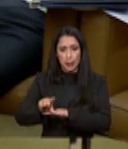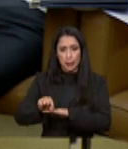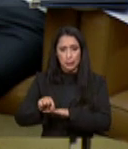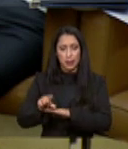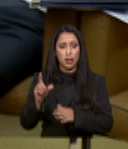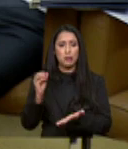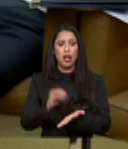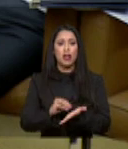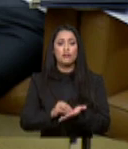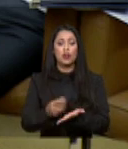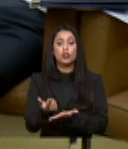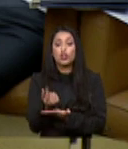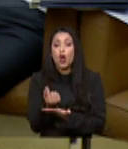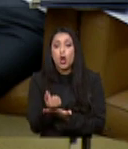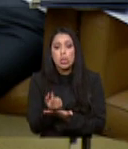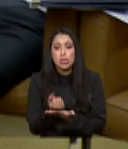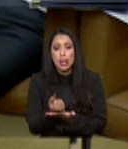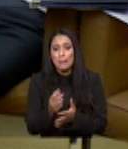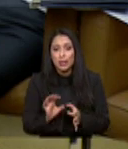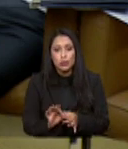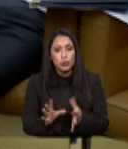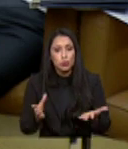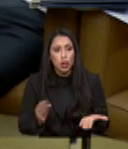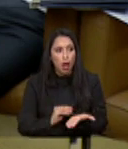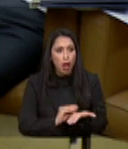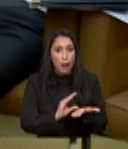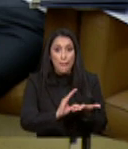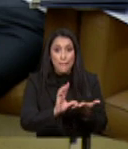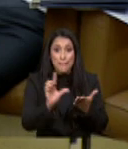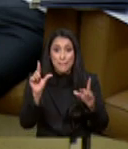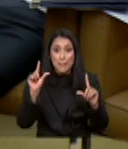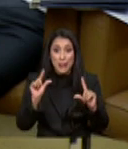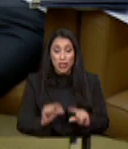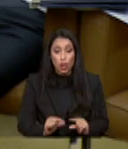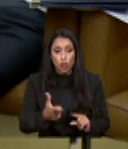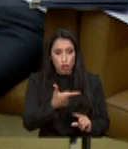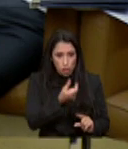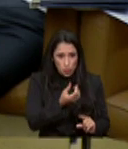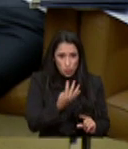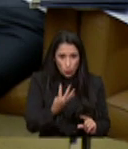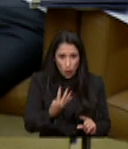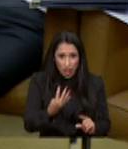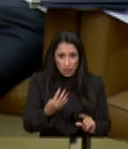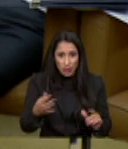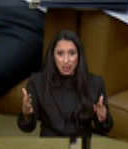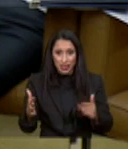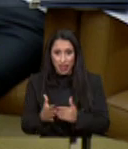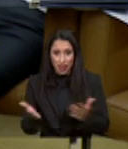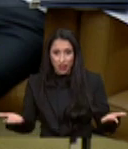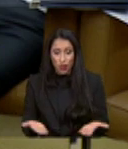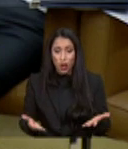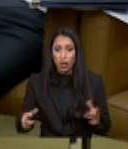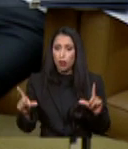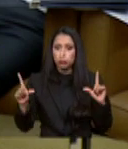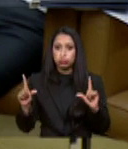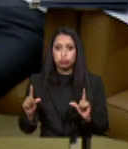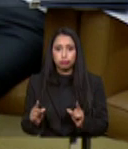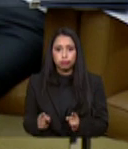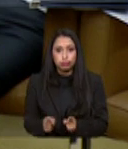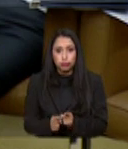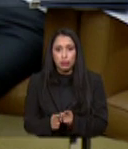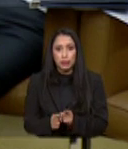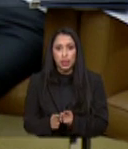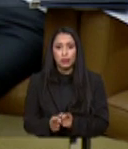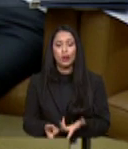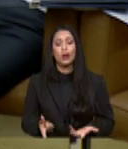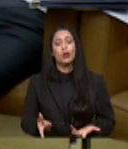do orçamento disponível, orçamento esse que já é o menor desde 2004, já é o menor orçamento para a pasta desde 2004,